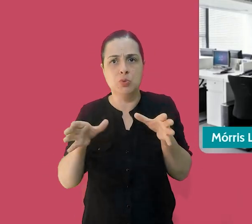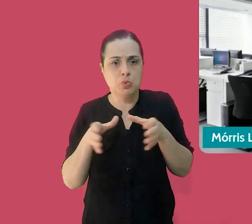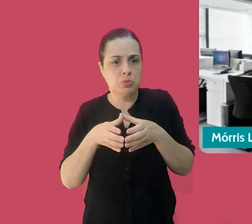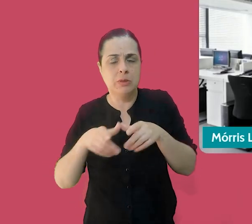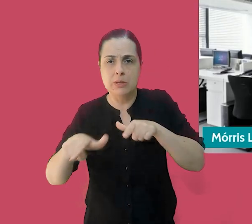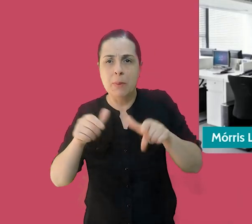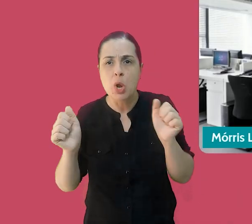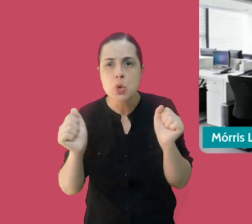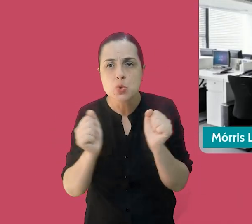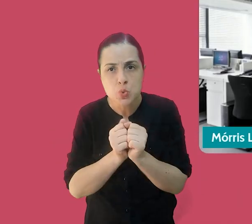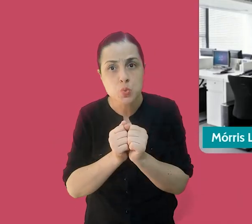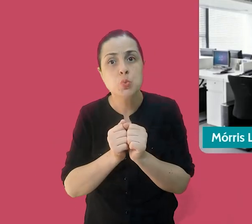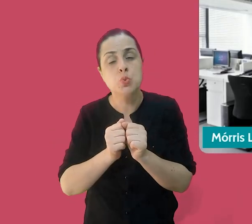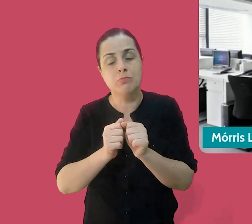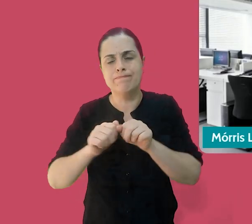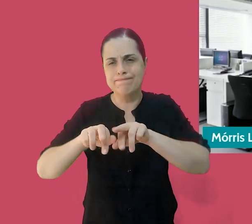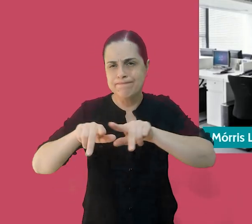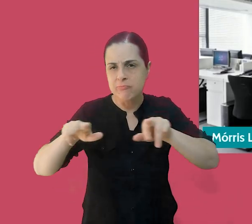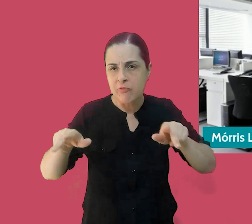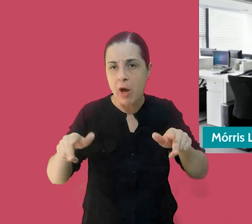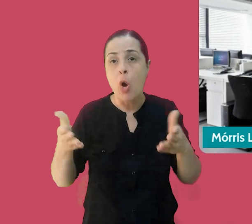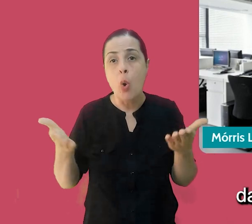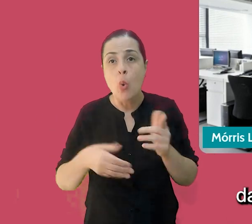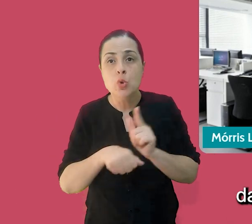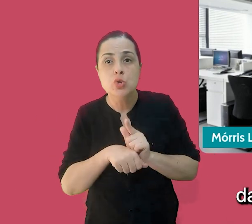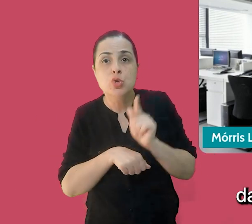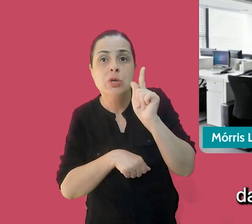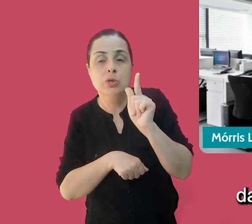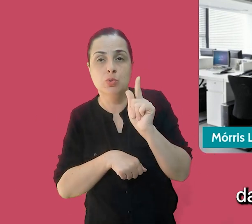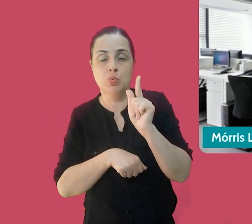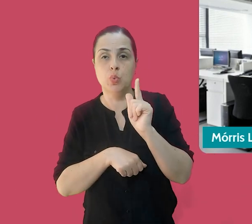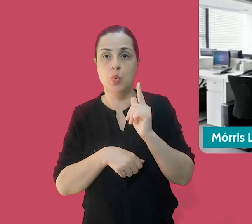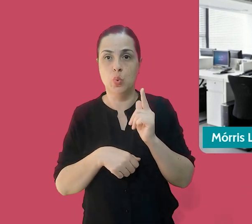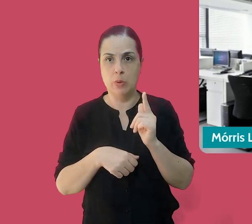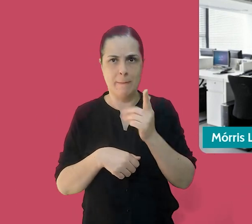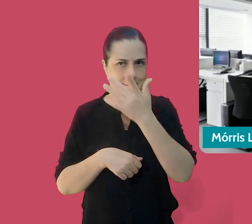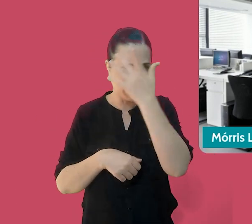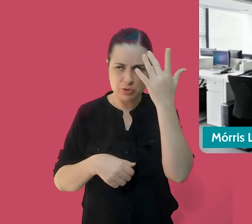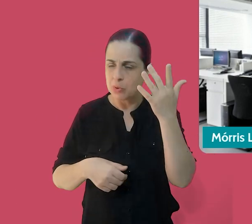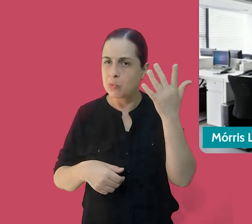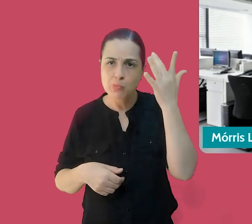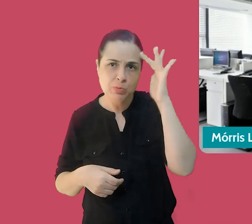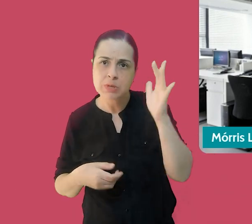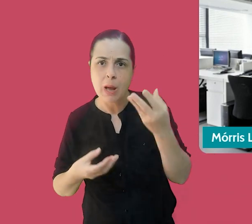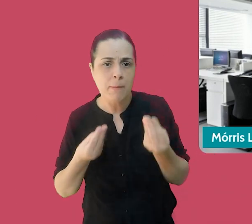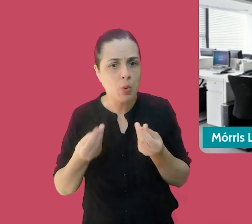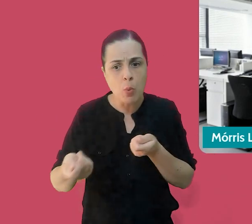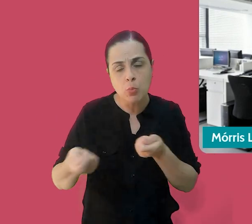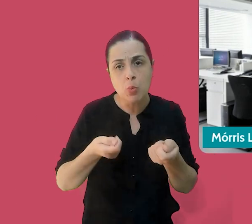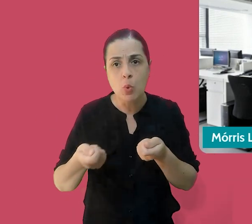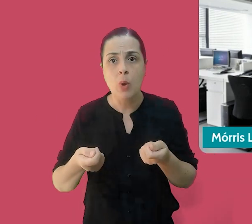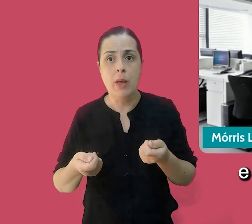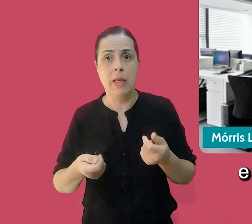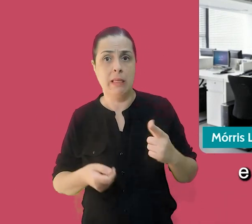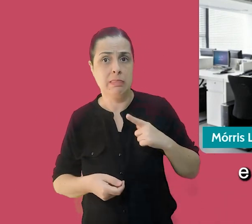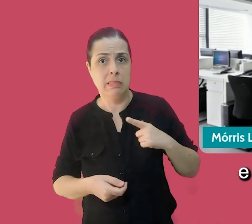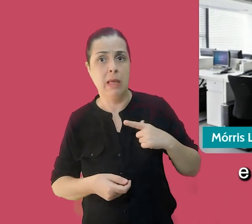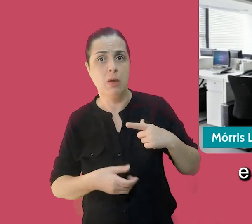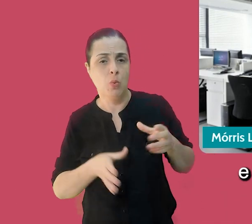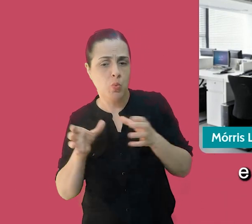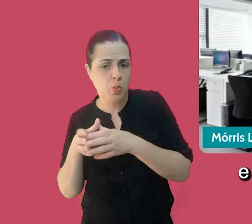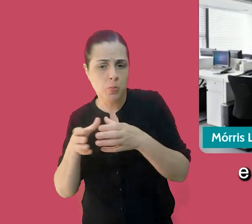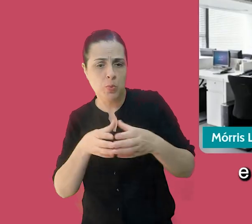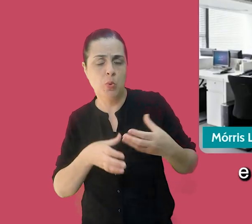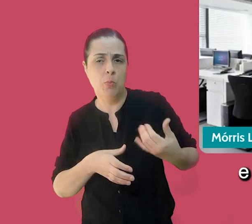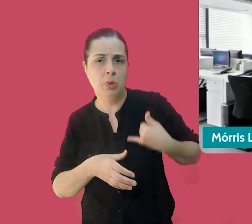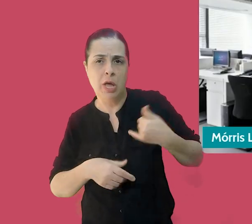gestores saber como gerir. Hoje são 4, daqui a pouco vão ser 5 gerações diferentes trabalhando juntas, e eles sabem que